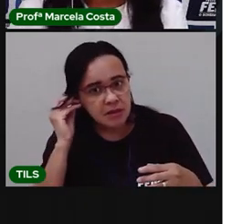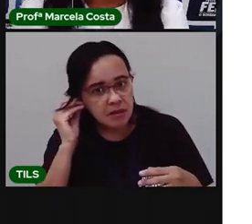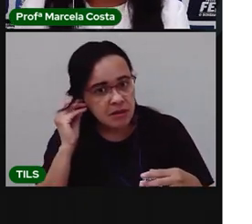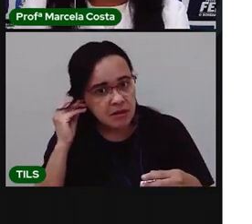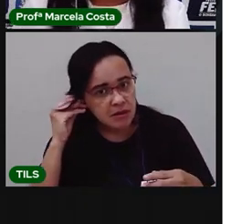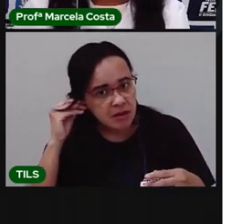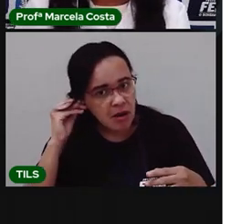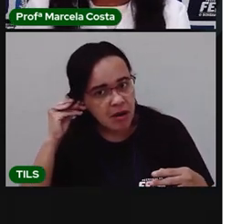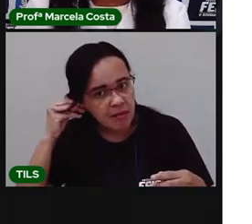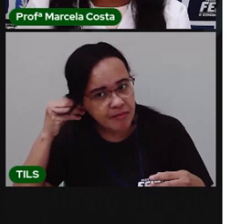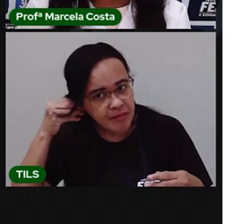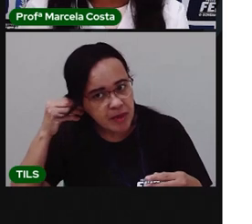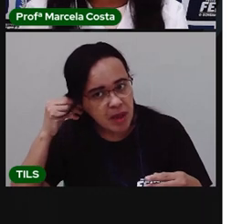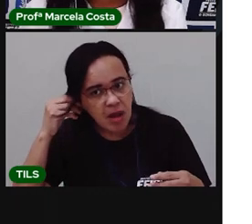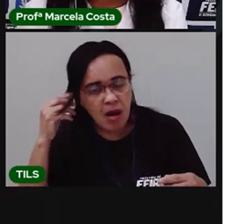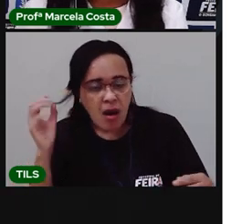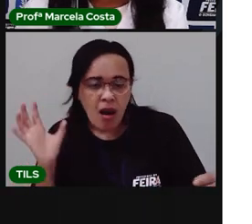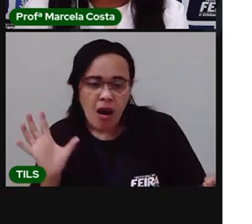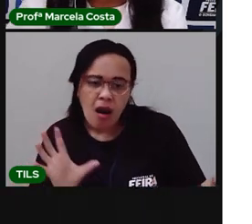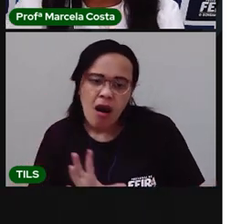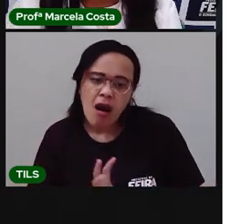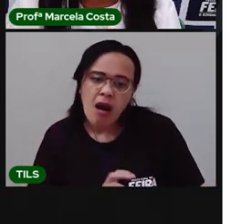Agora, amor.